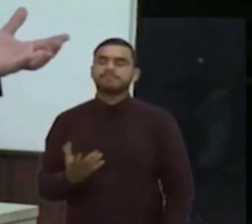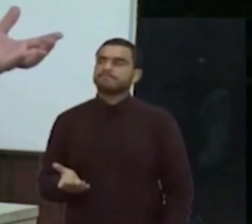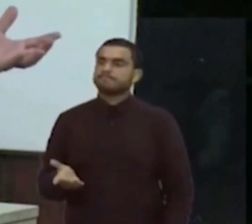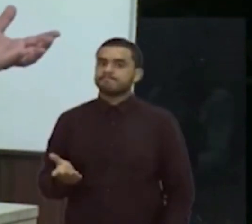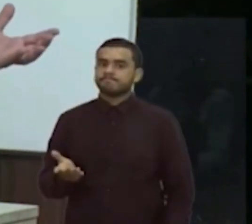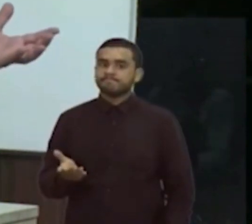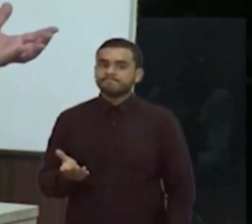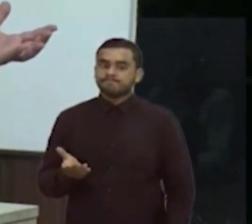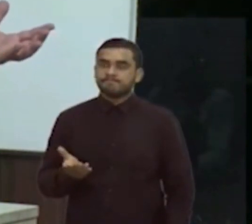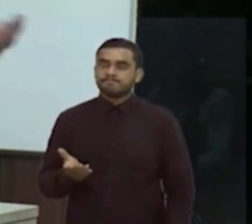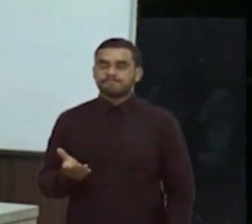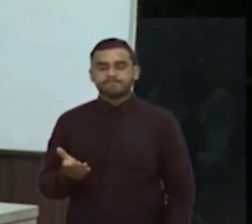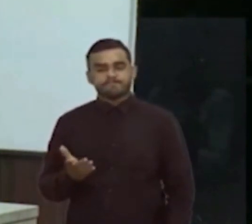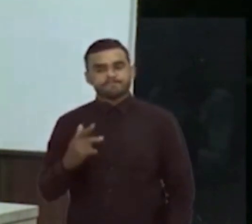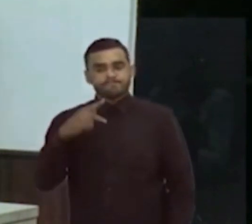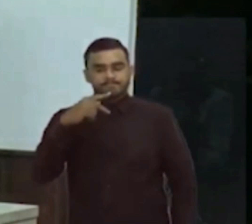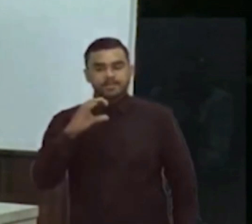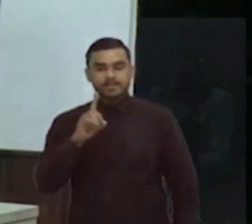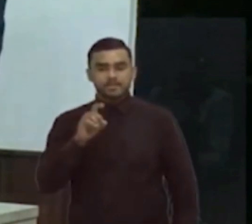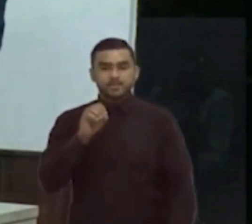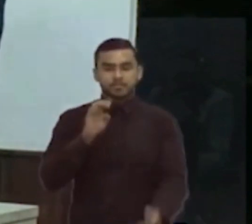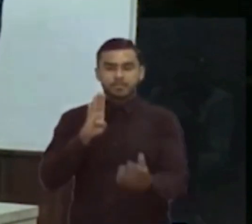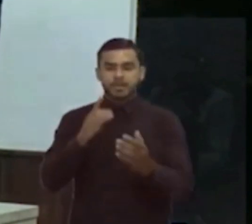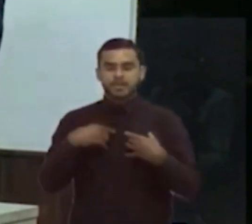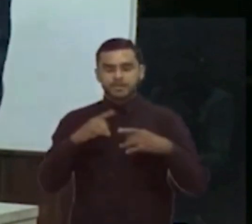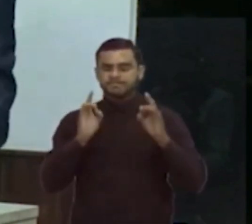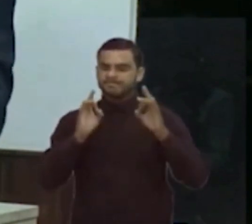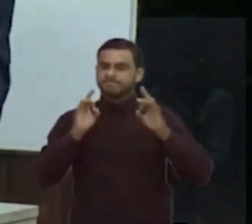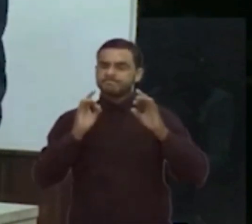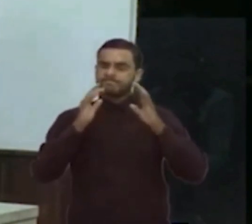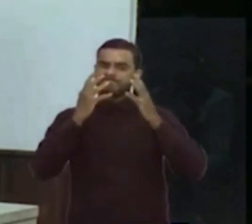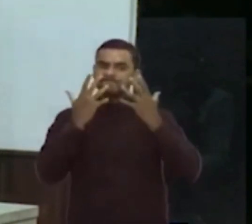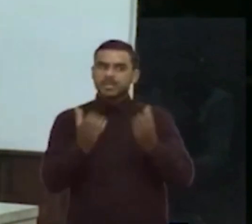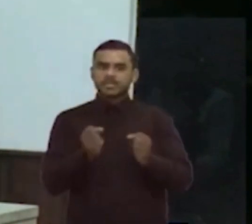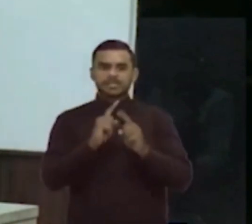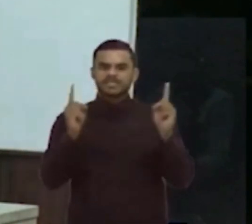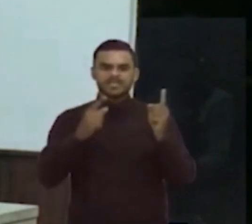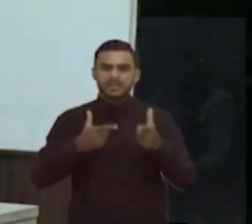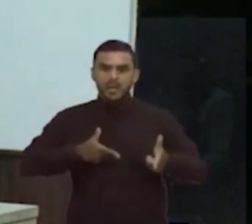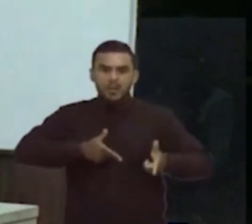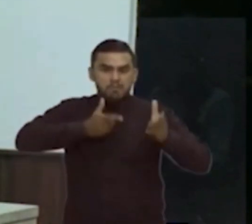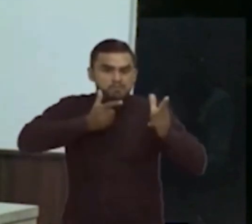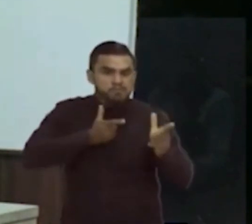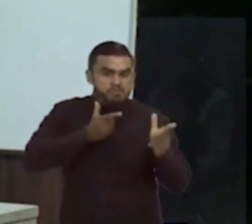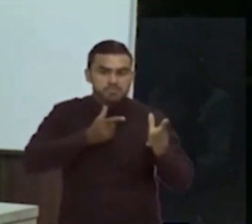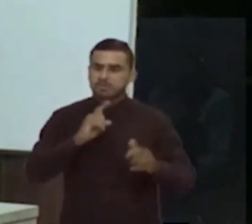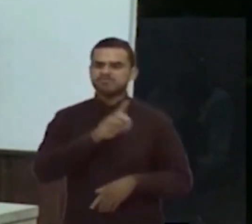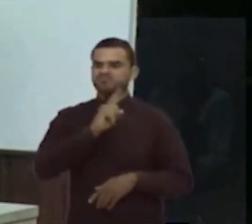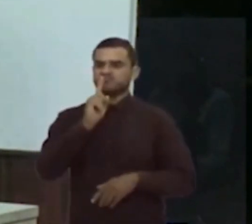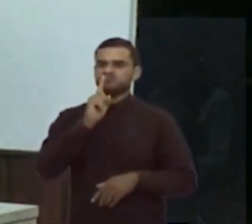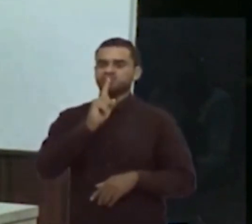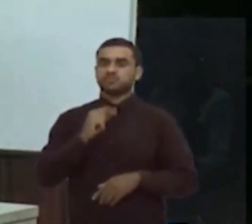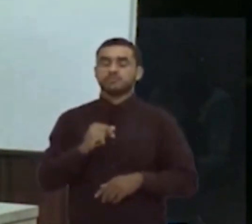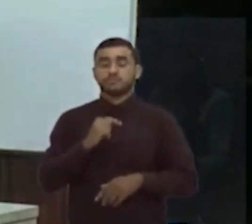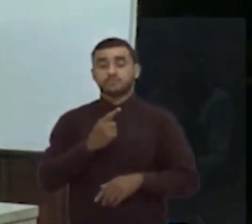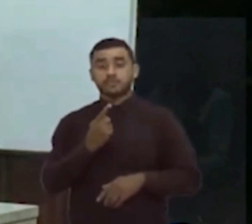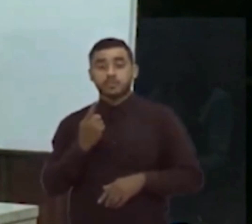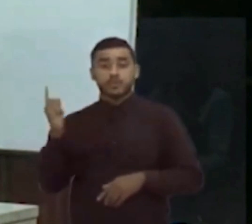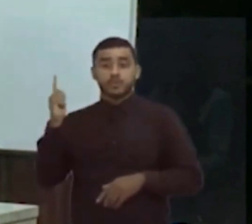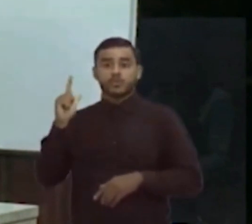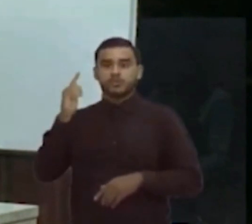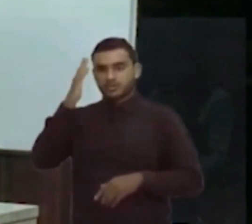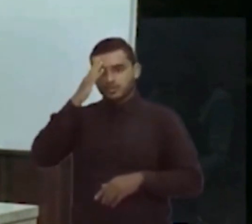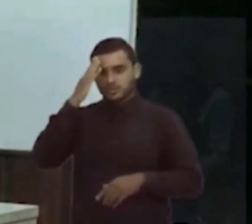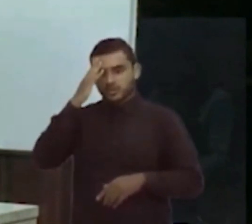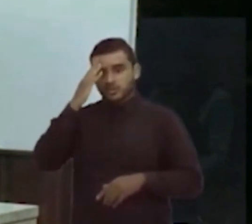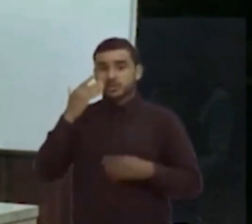Necessariamente tinha que abrir mão. O socialismo, dito moreno, para aperfeiçoar entre nós brasileiros a nossa personalíssima